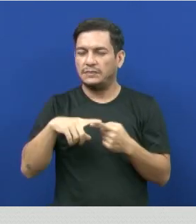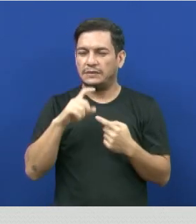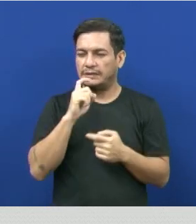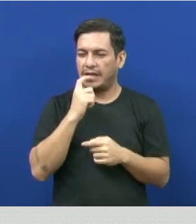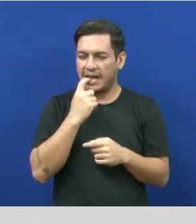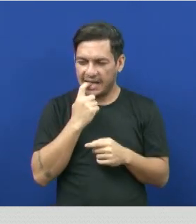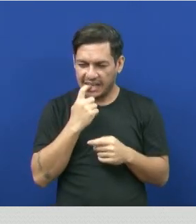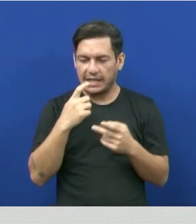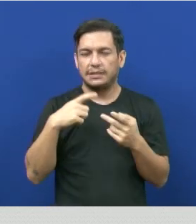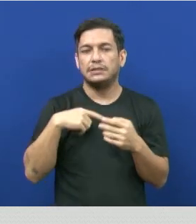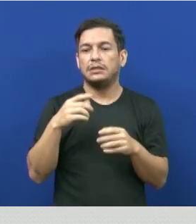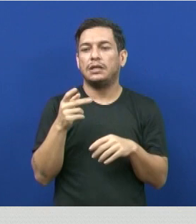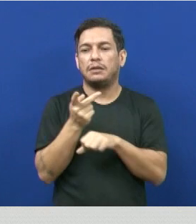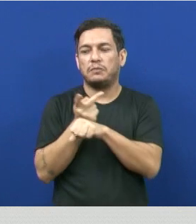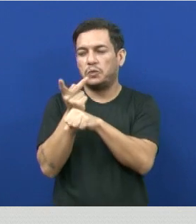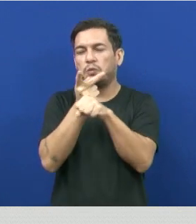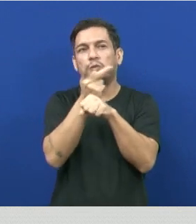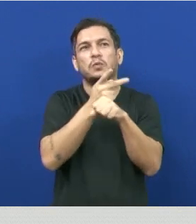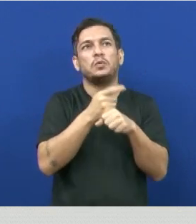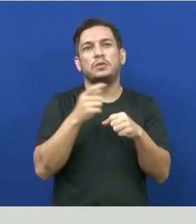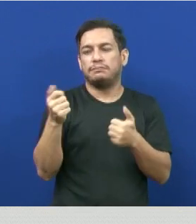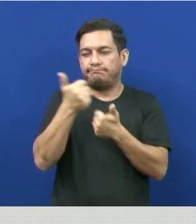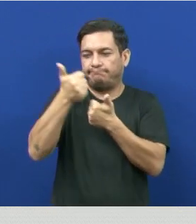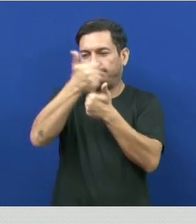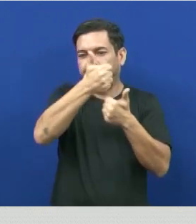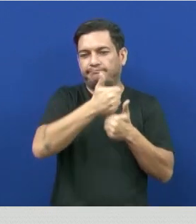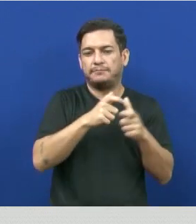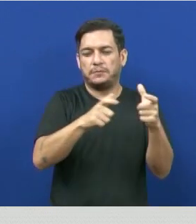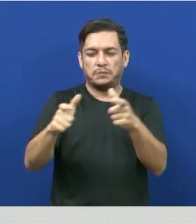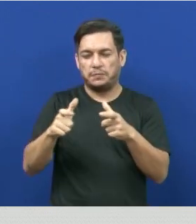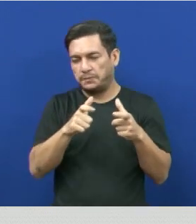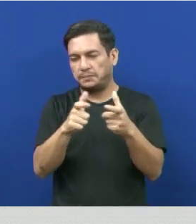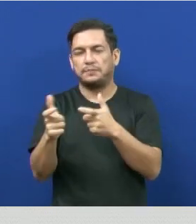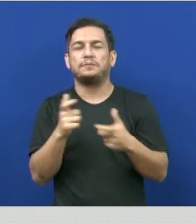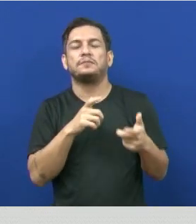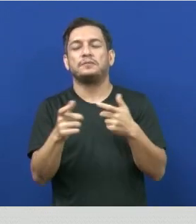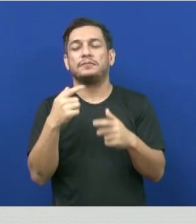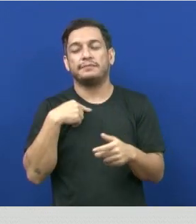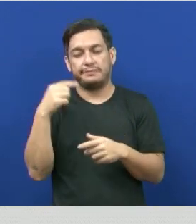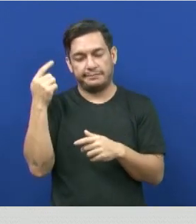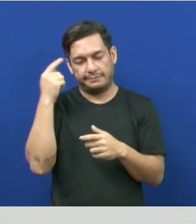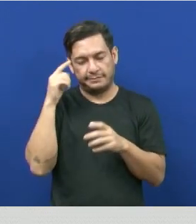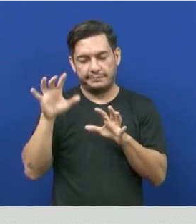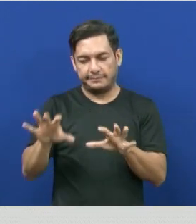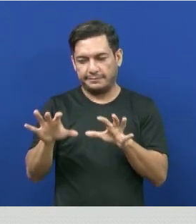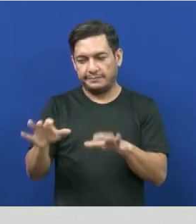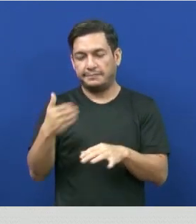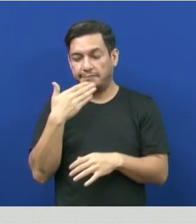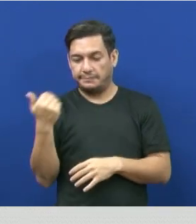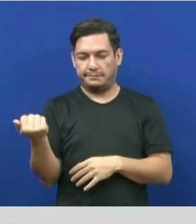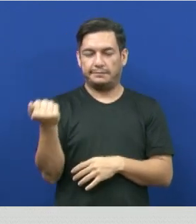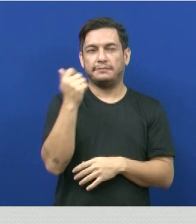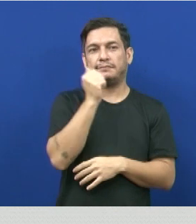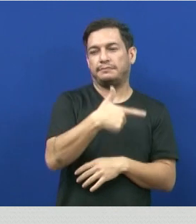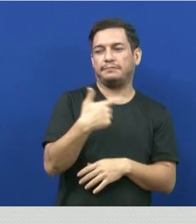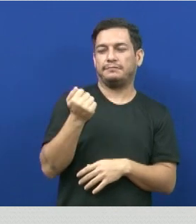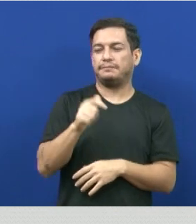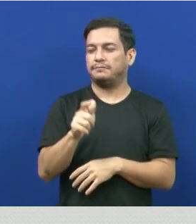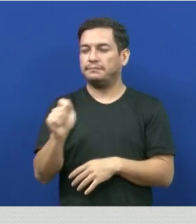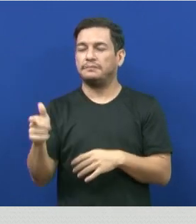invejosas e procuram tomar o lugar uma das outras pensando ser o lugar das outras melhores que os dela